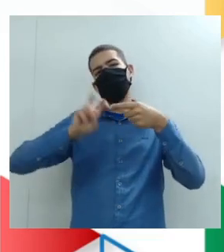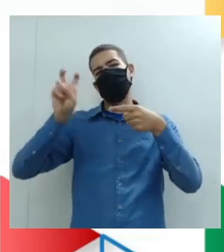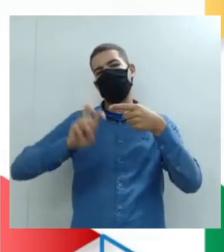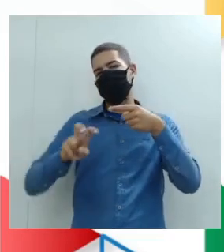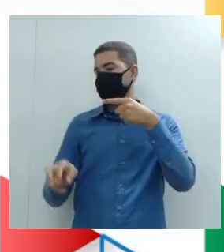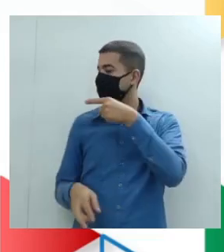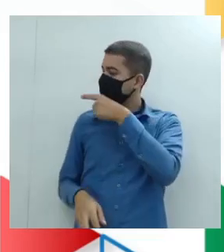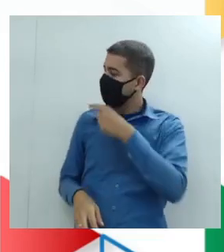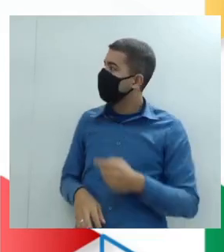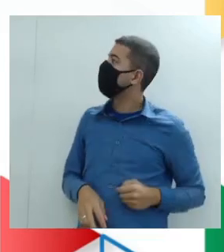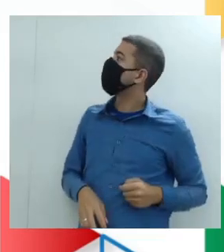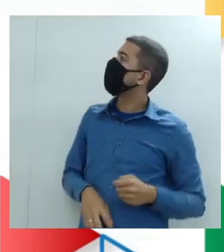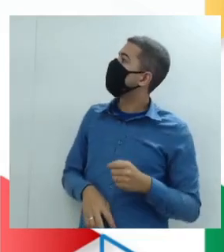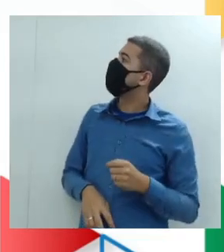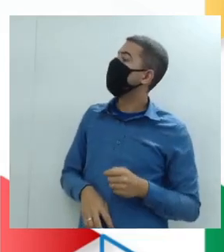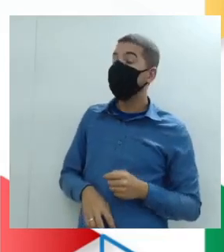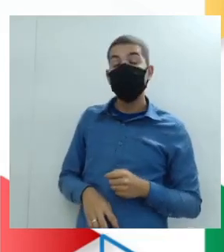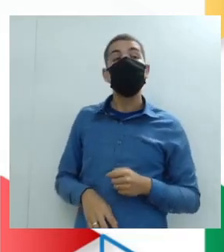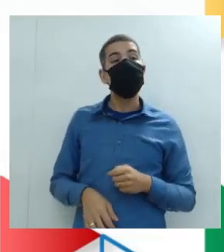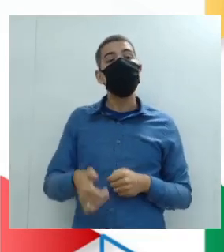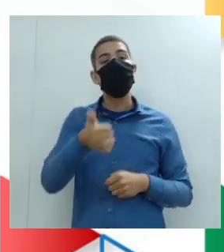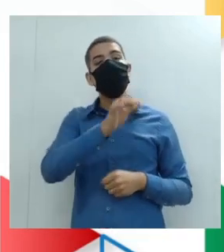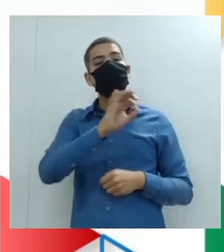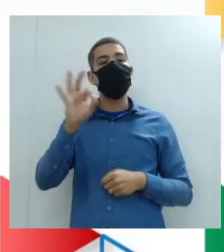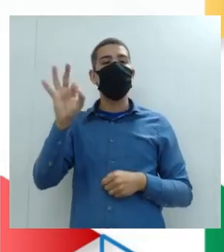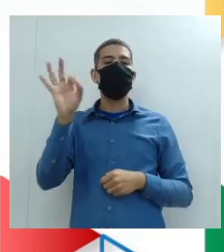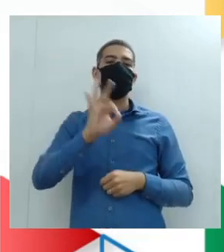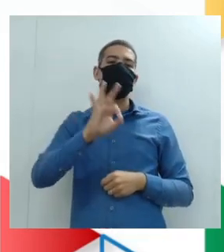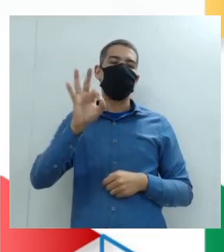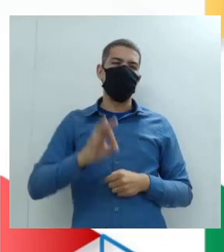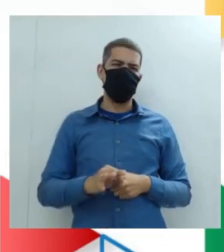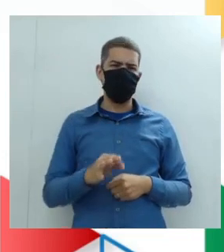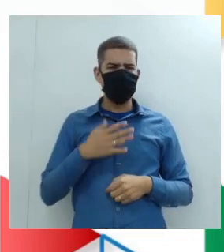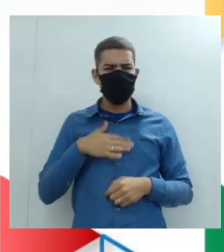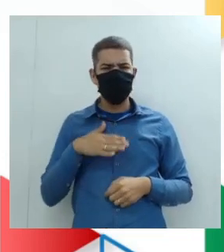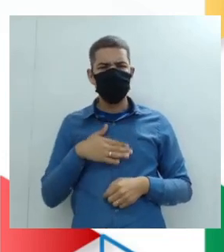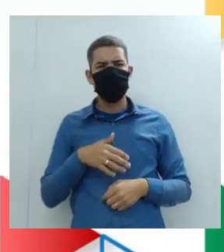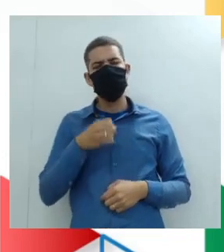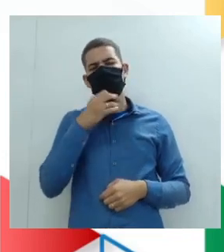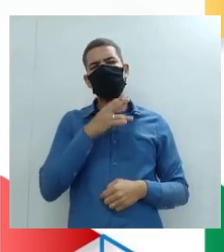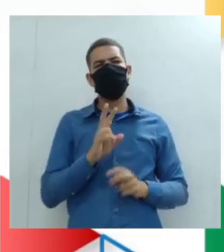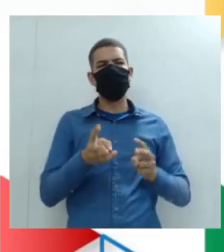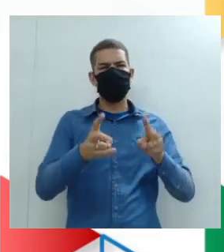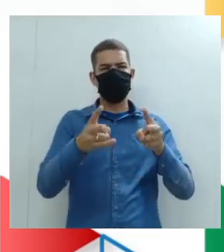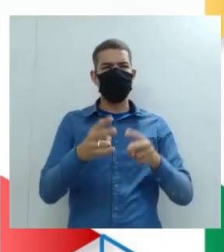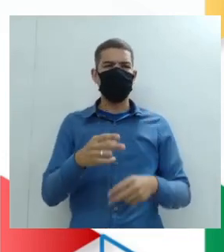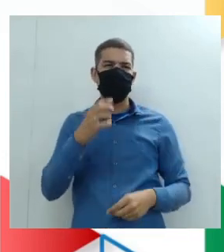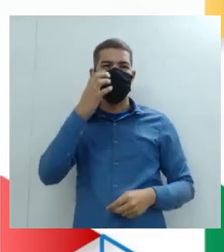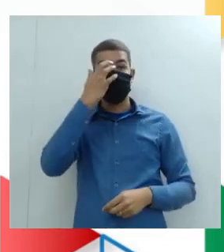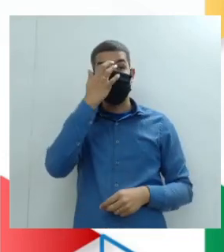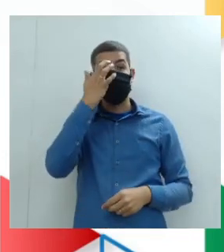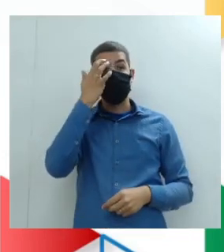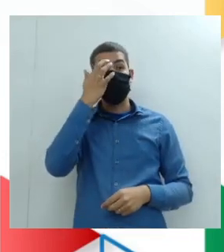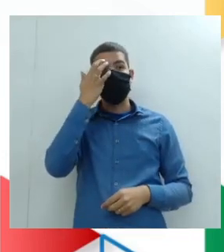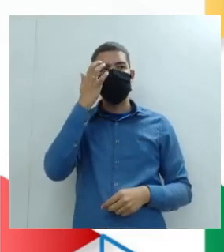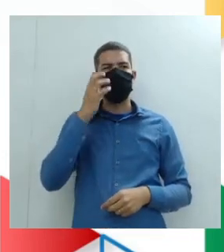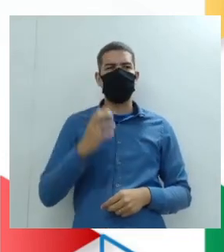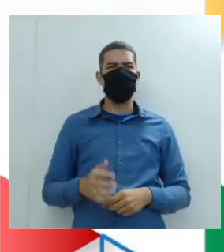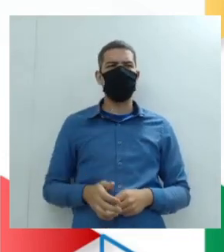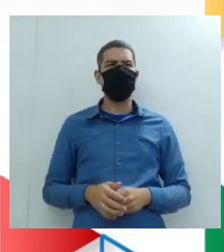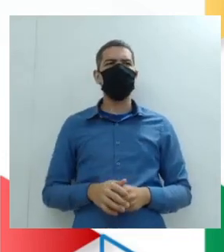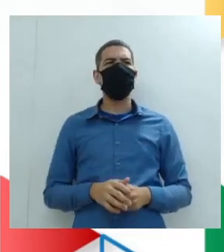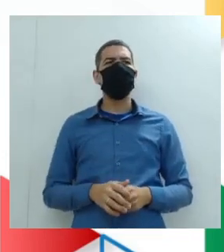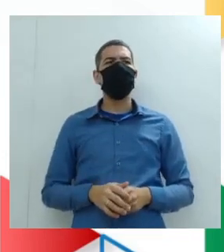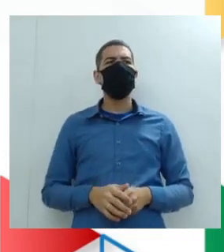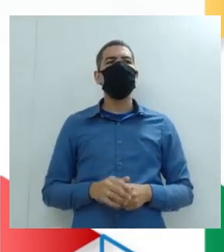100% carregada, 5 sobre 5. Deu para entender? Tá tranquilo? Então segue comigo, ó, 100% de carregamento. Vou te mostrar